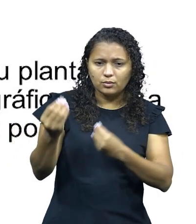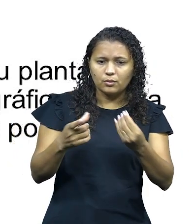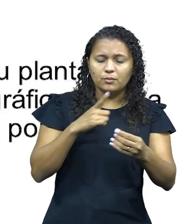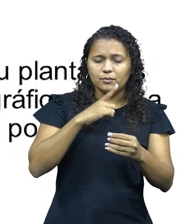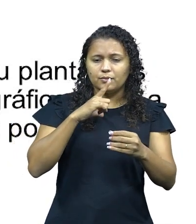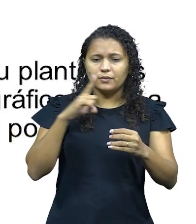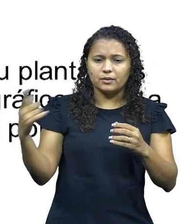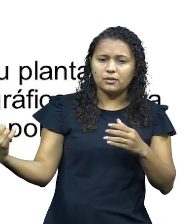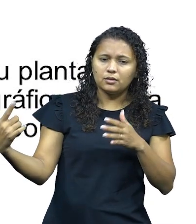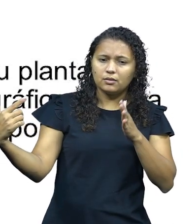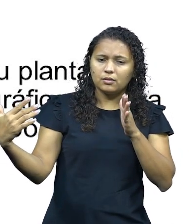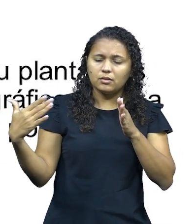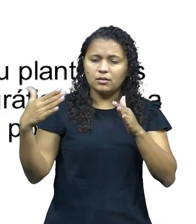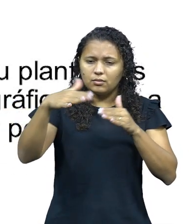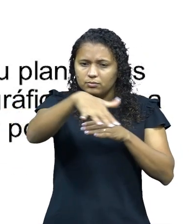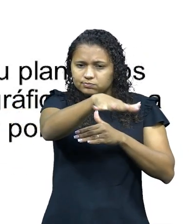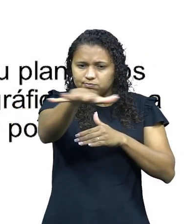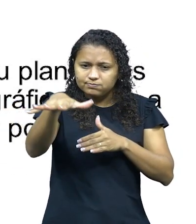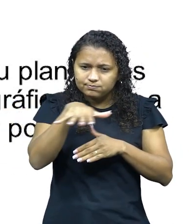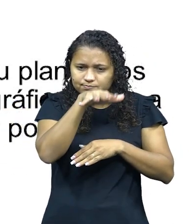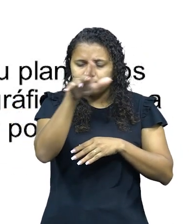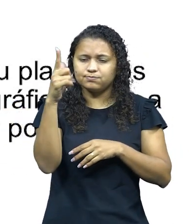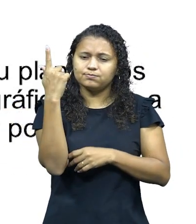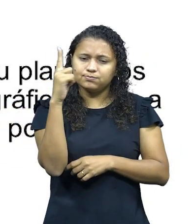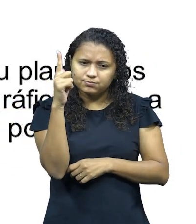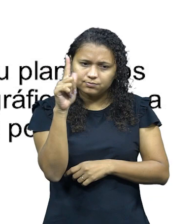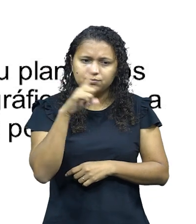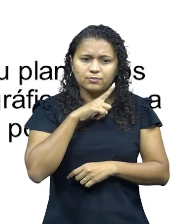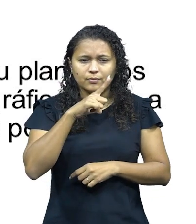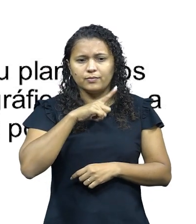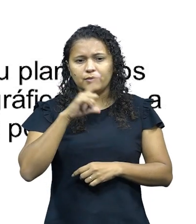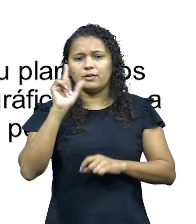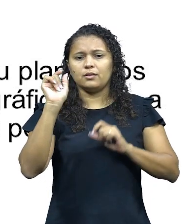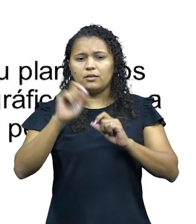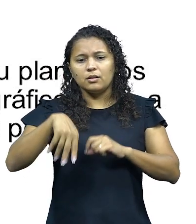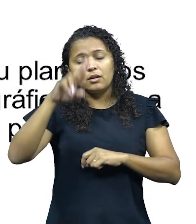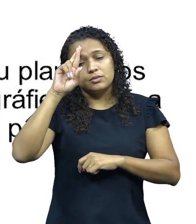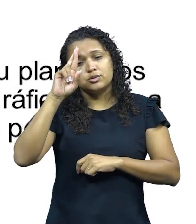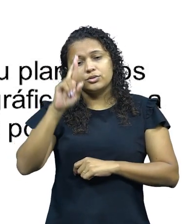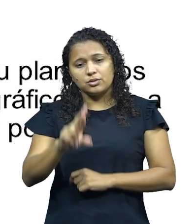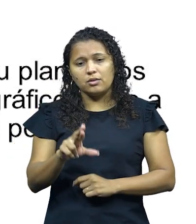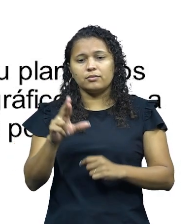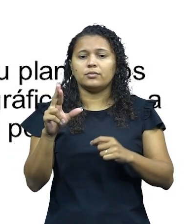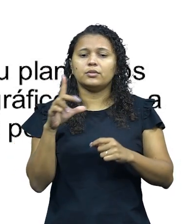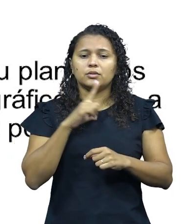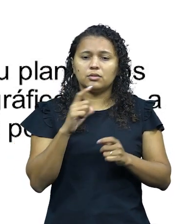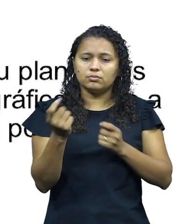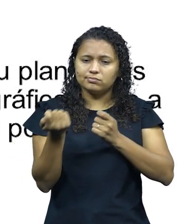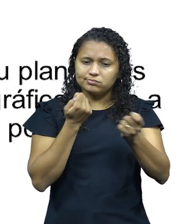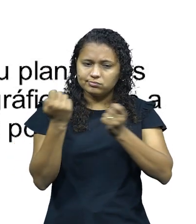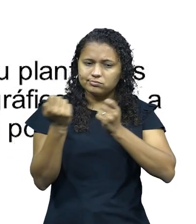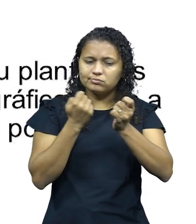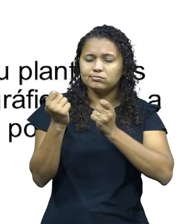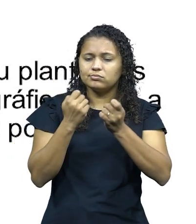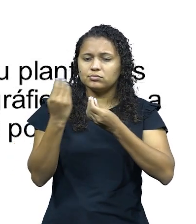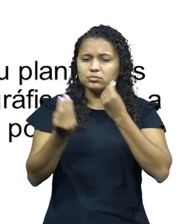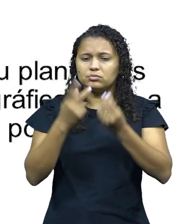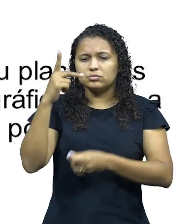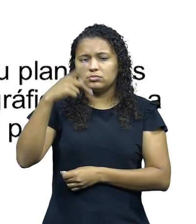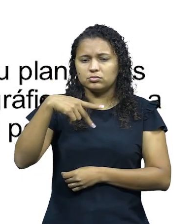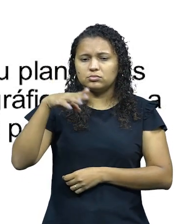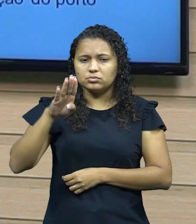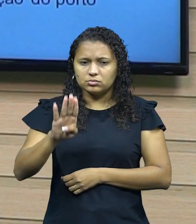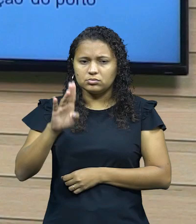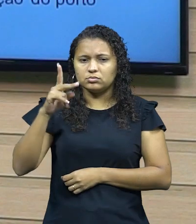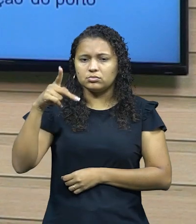porto organizado, que é o espaço geográfico onde a autoridade portuária ela detém o poder de administração do porto